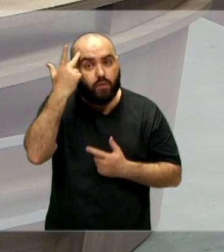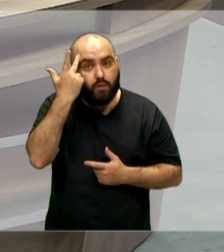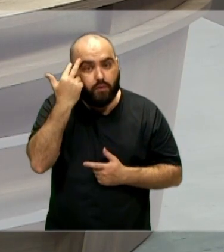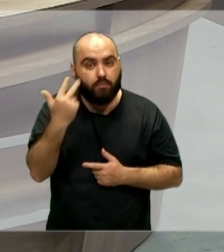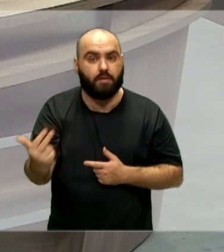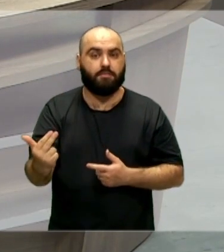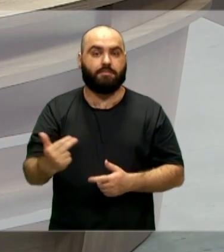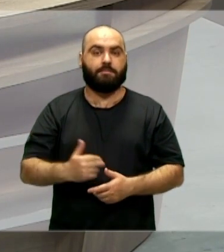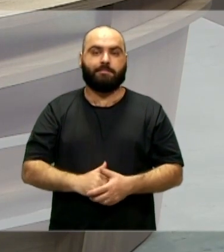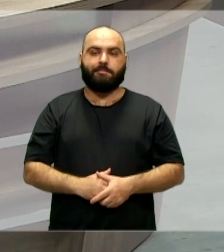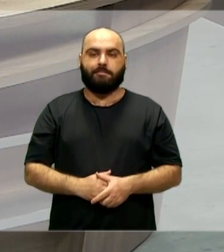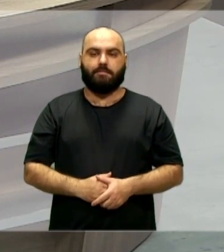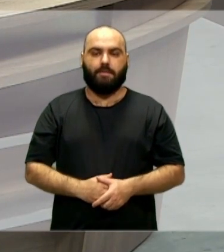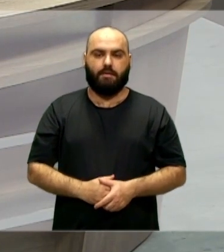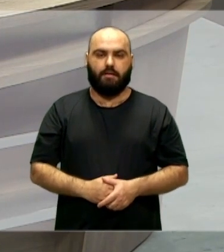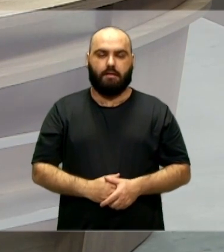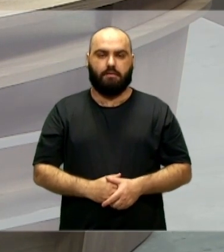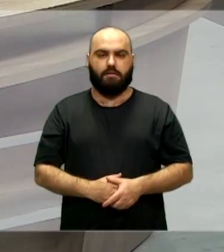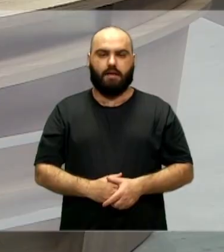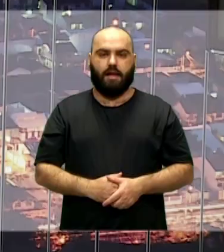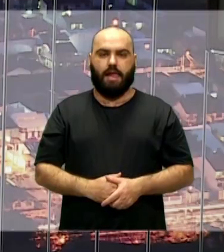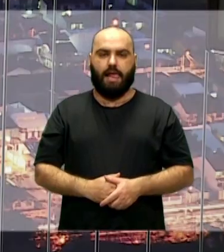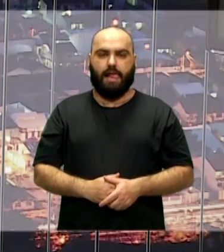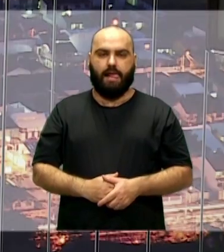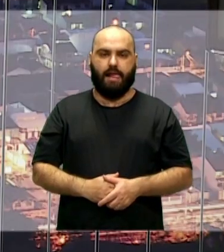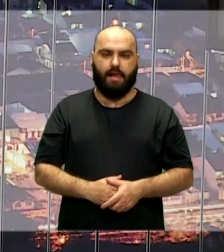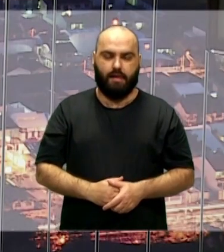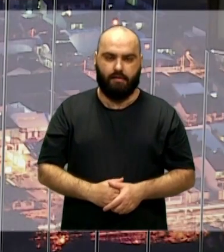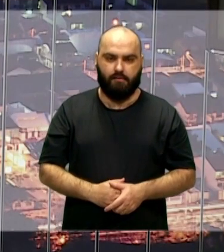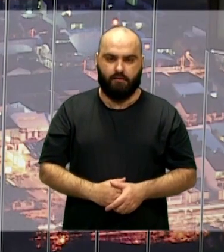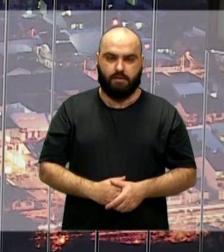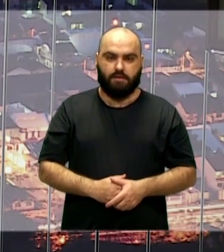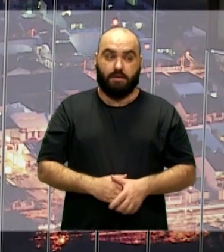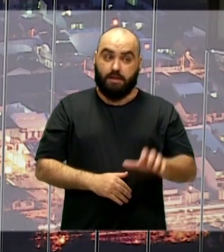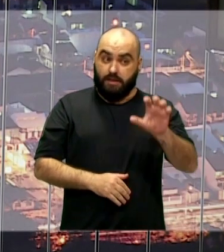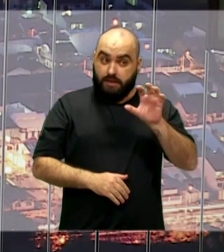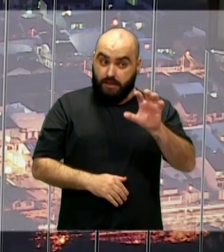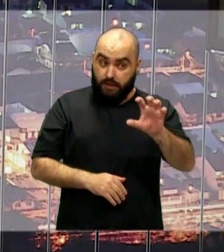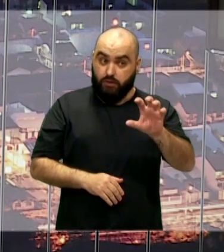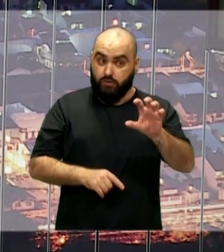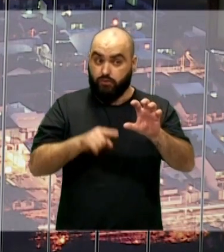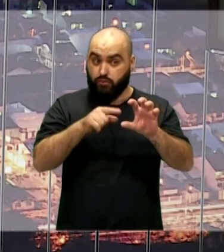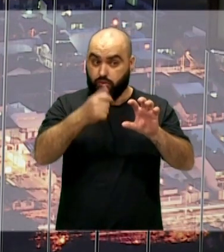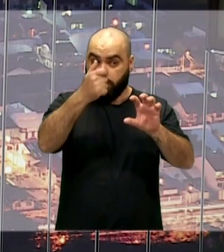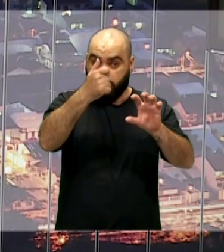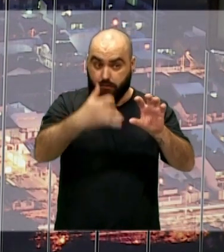Exatamente. Isso que tu colocaste é muito interessante, assim.